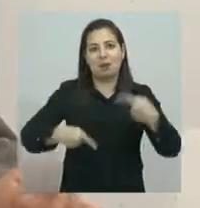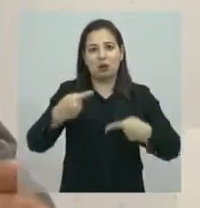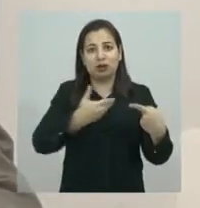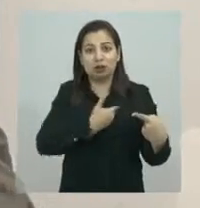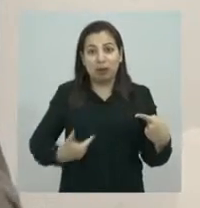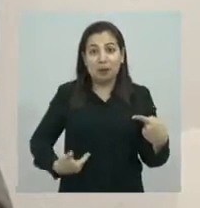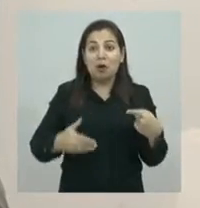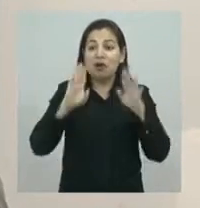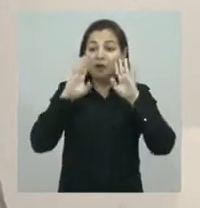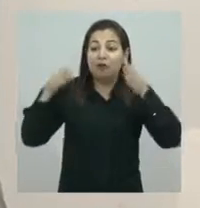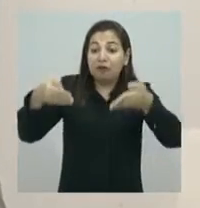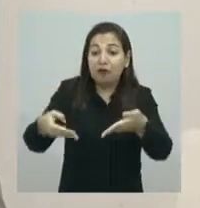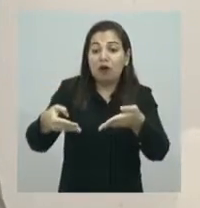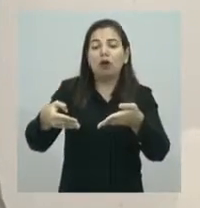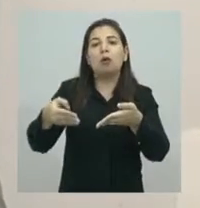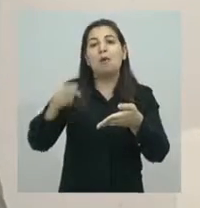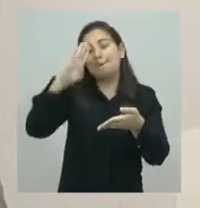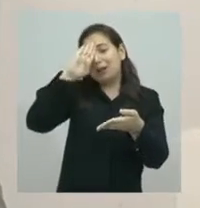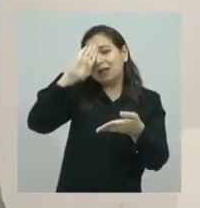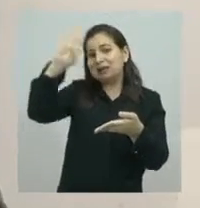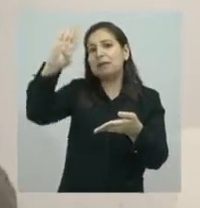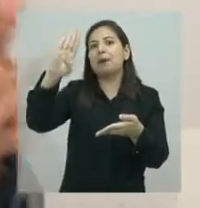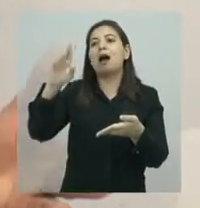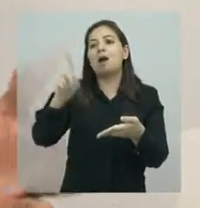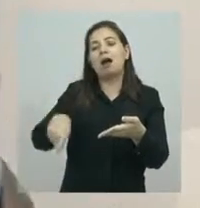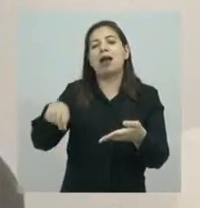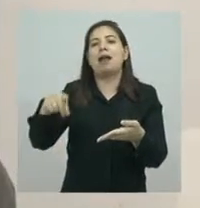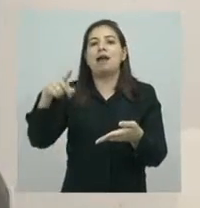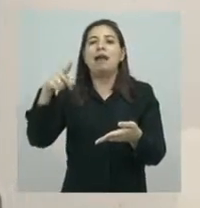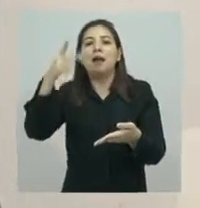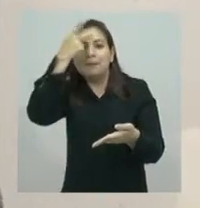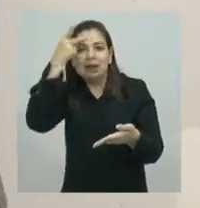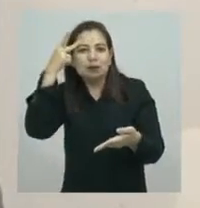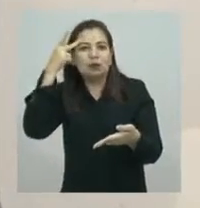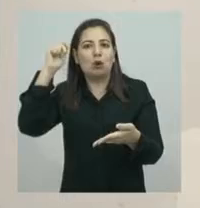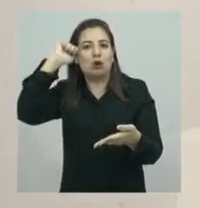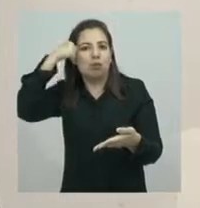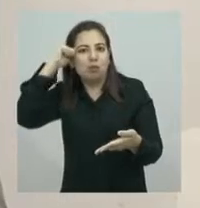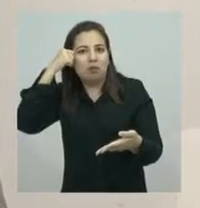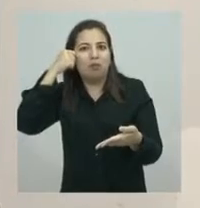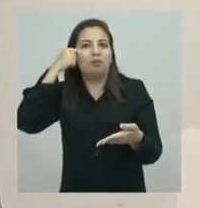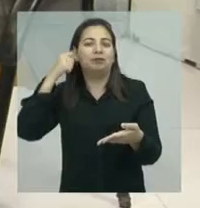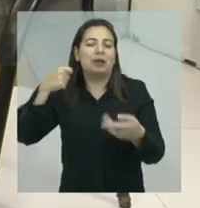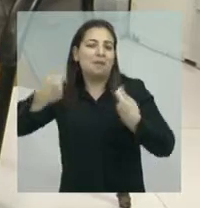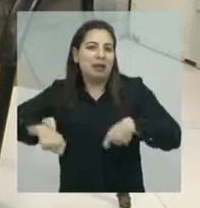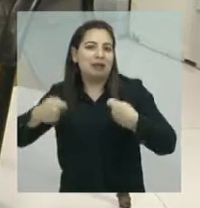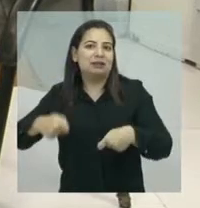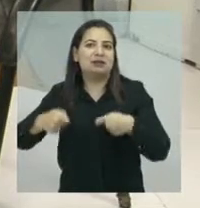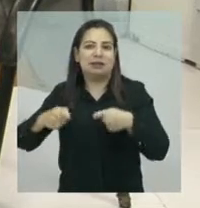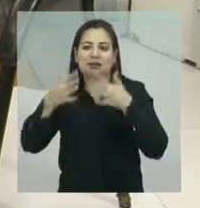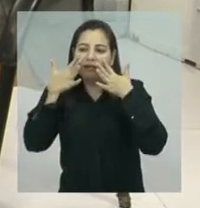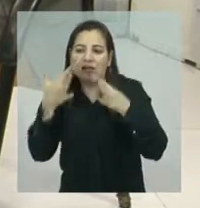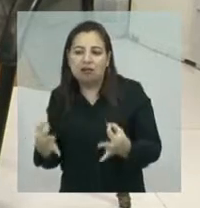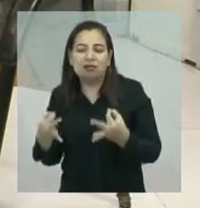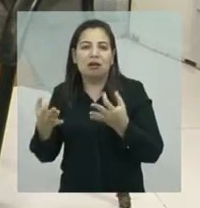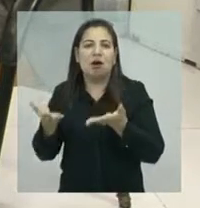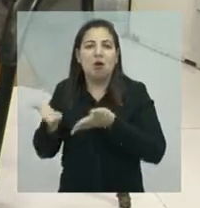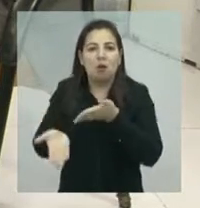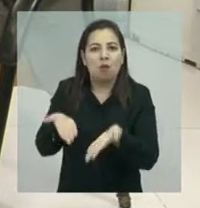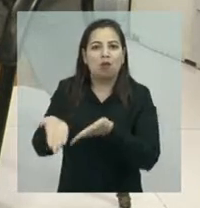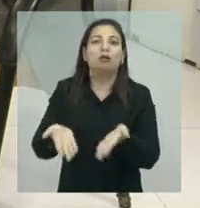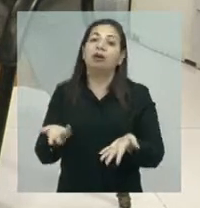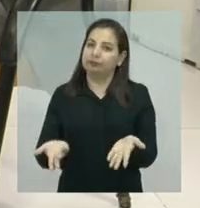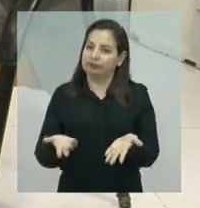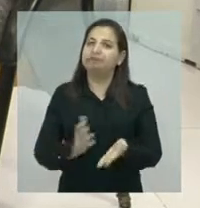as camadas mais vulneráveis, mais necessitadas, que é a população negra do nosso país. Exatamente, e você falou nesse